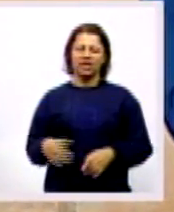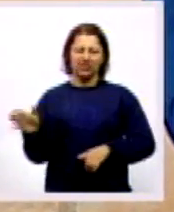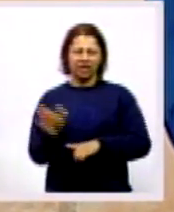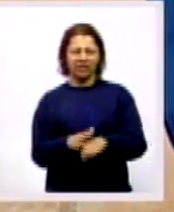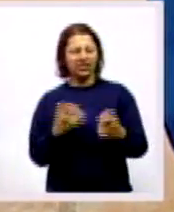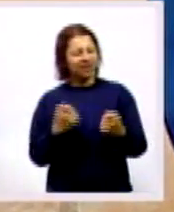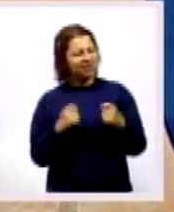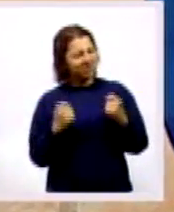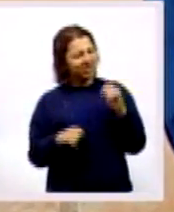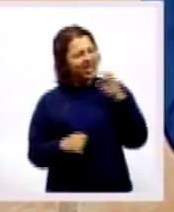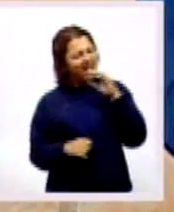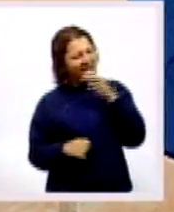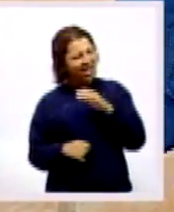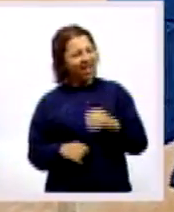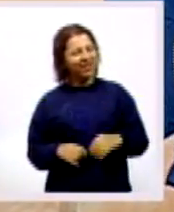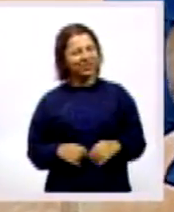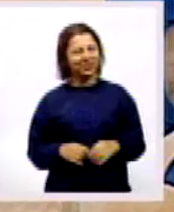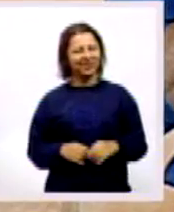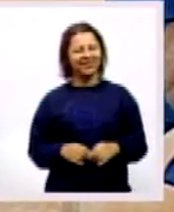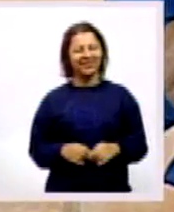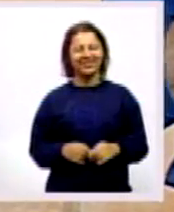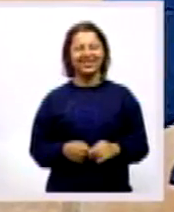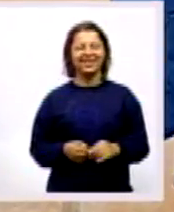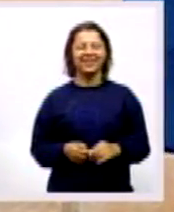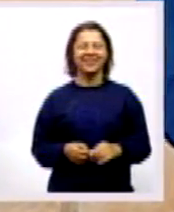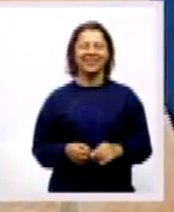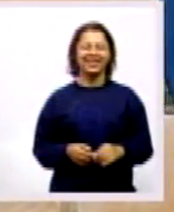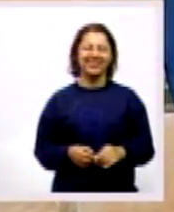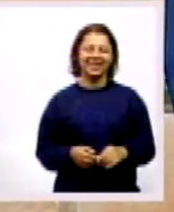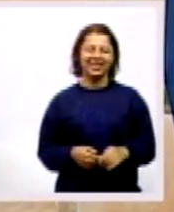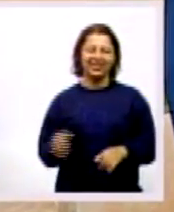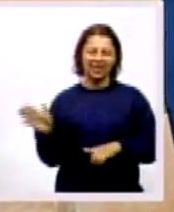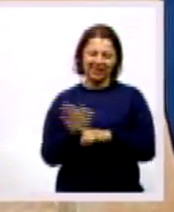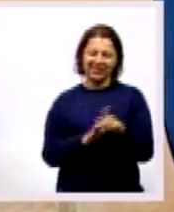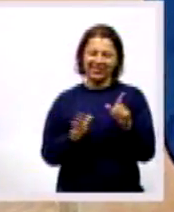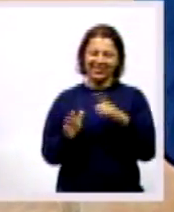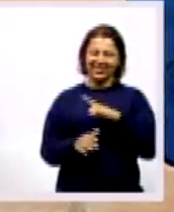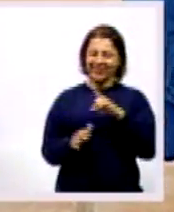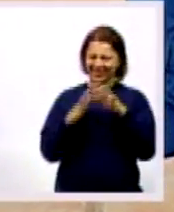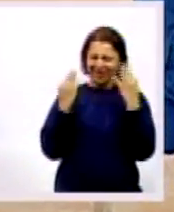muita urgência que o senhor tem que ir lá? O senhor tem algum parente lá?